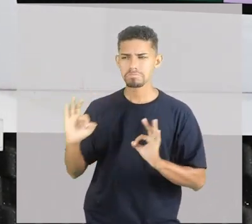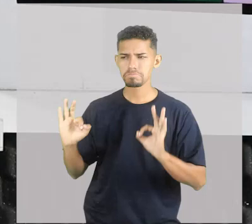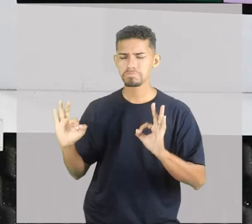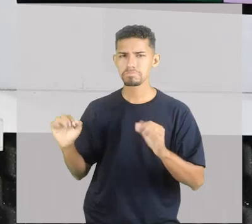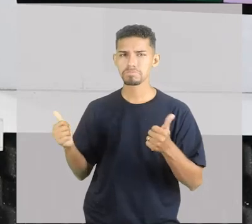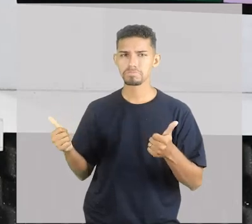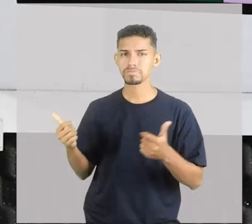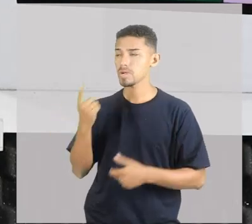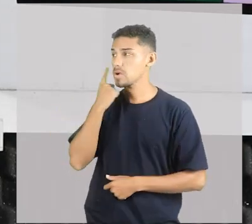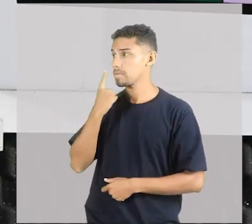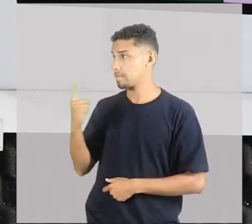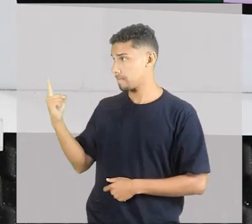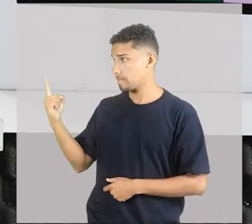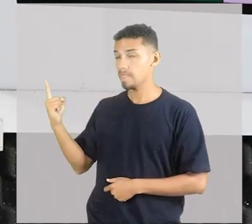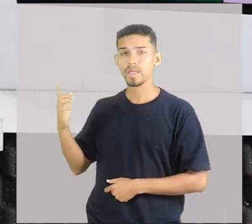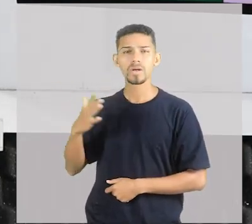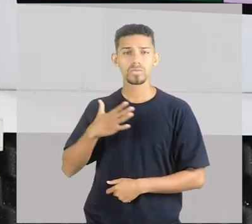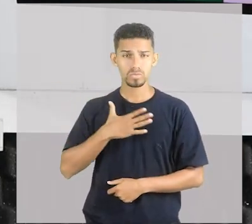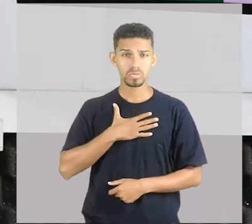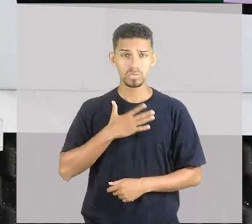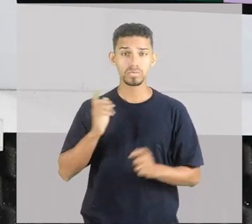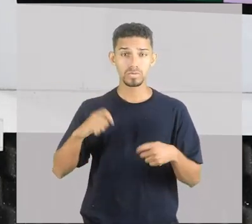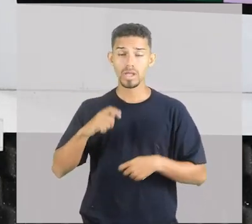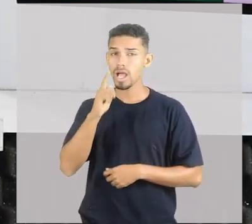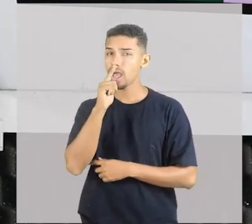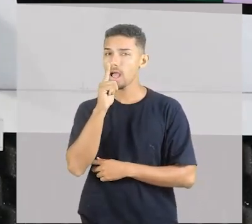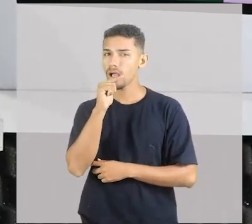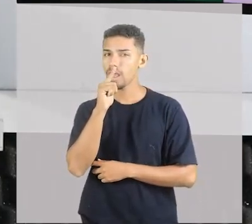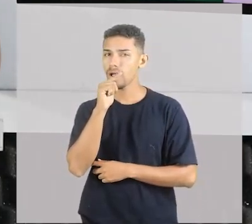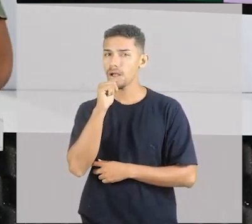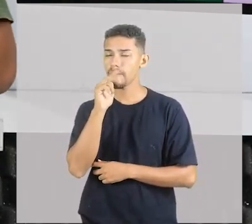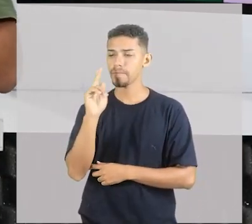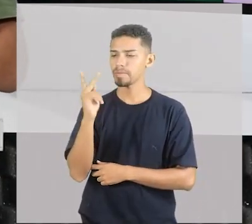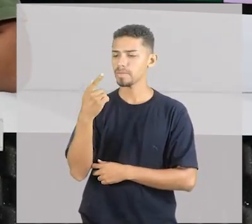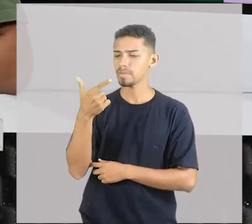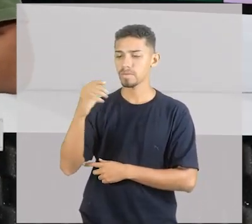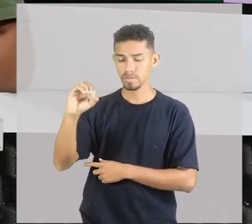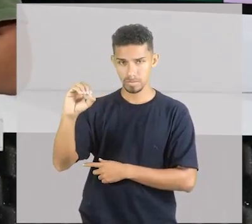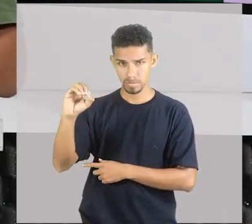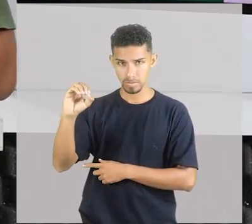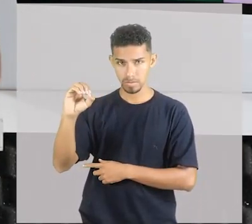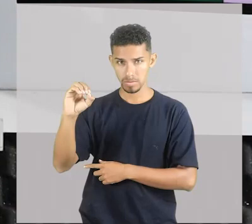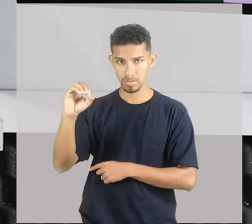uma parte que gosta de água. É a parte polar da estrutura.